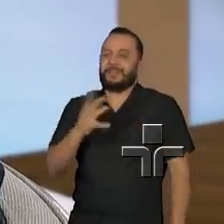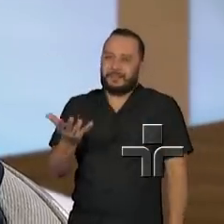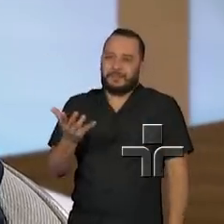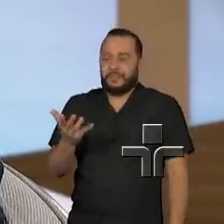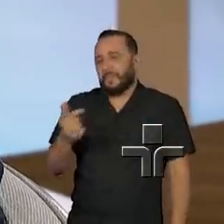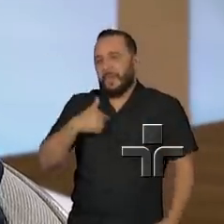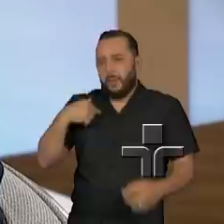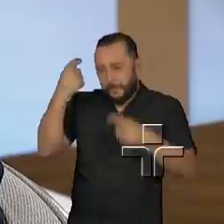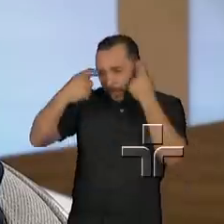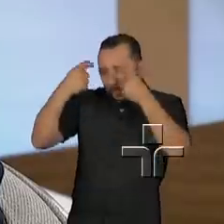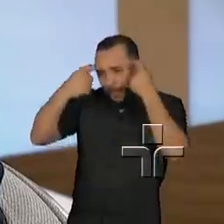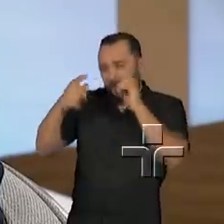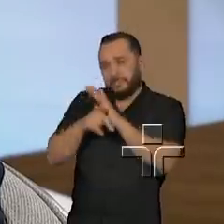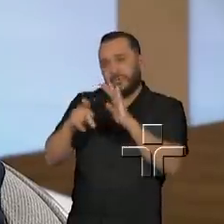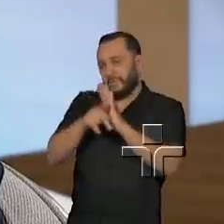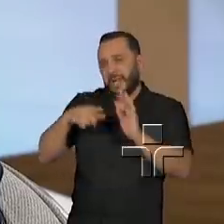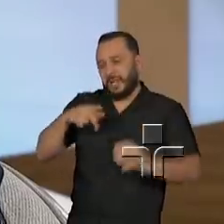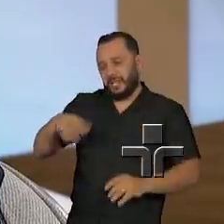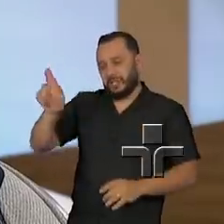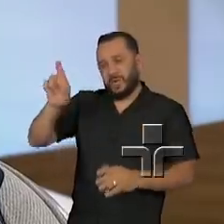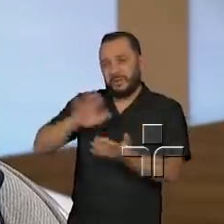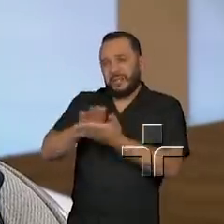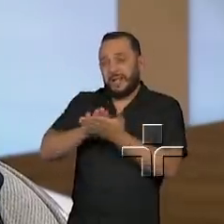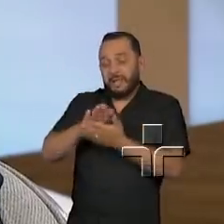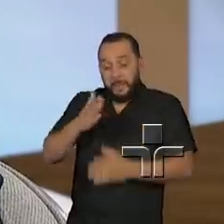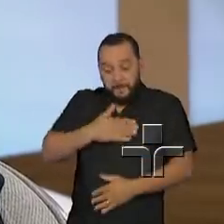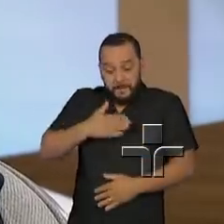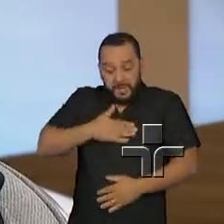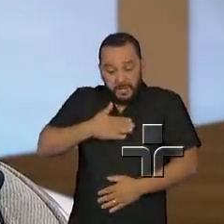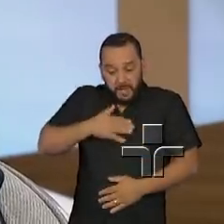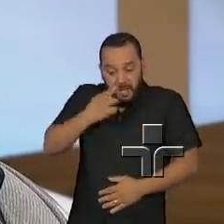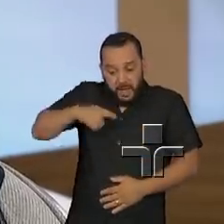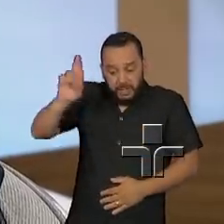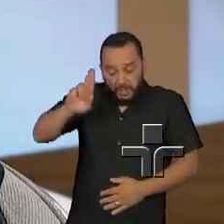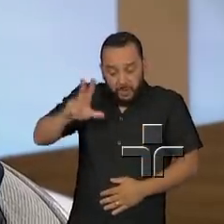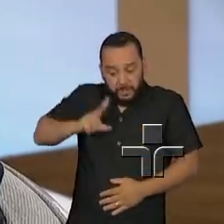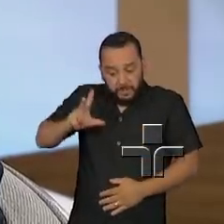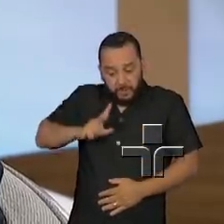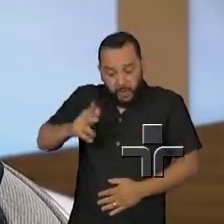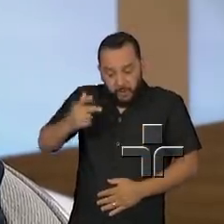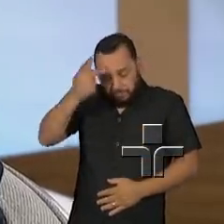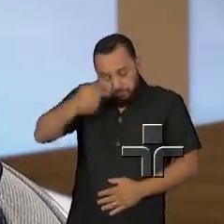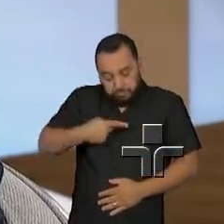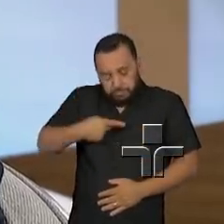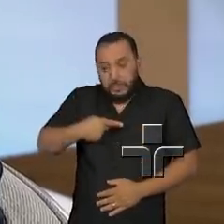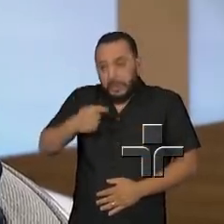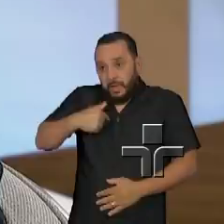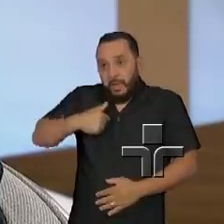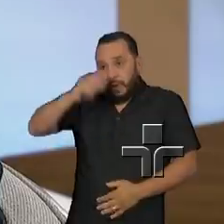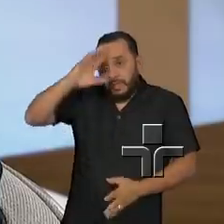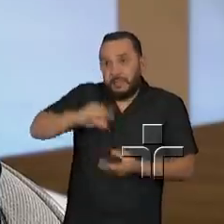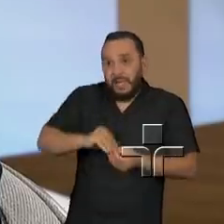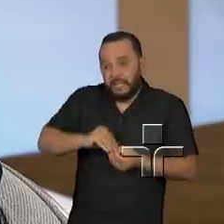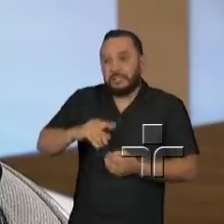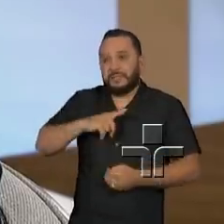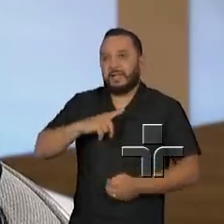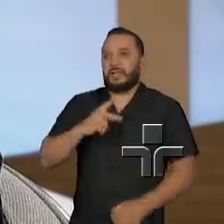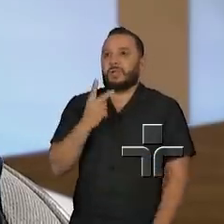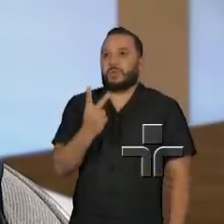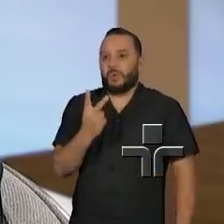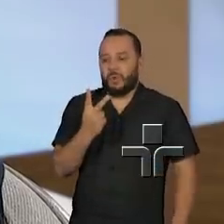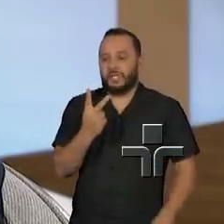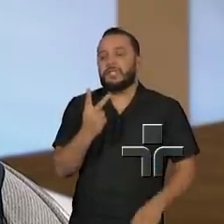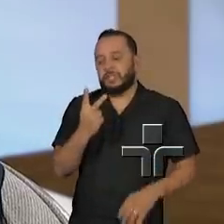fundamentalismo. E a minha religião pessoal parte do entendimento de que existem dois tipos de